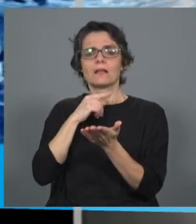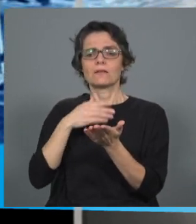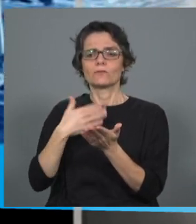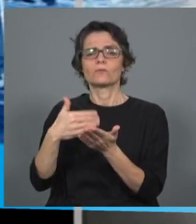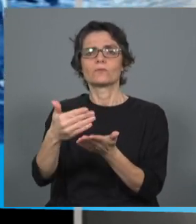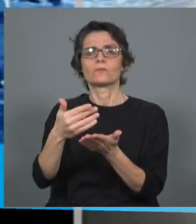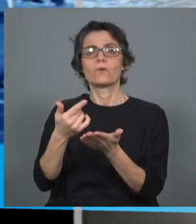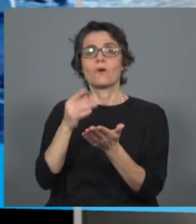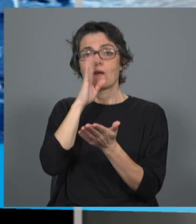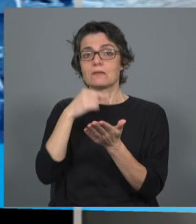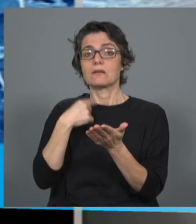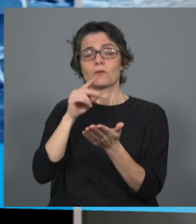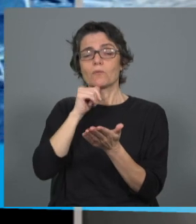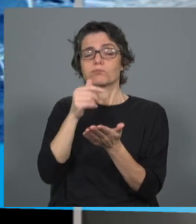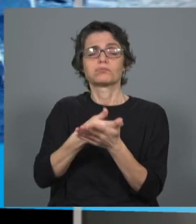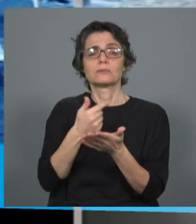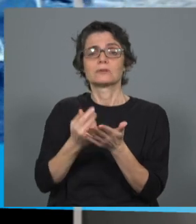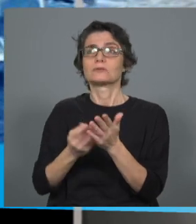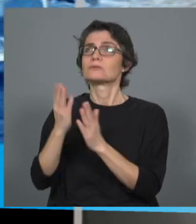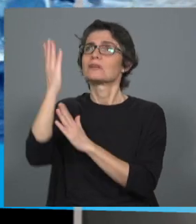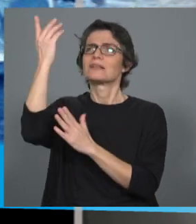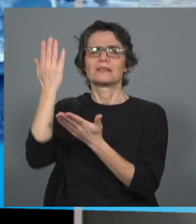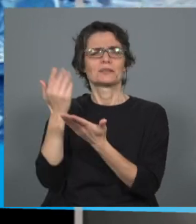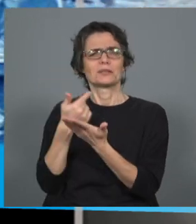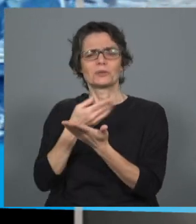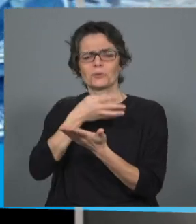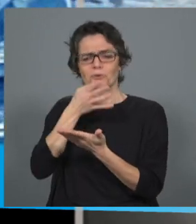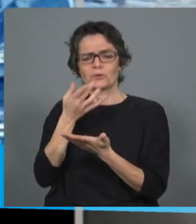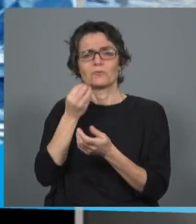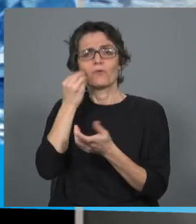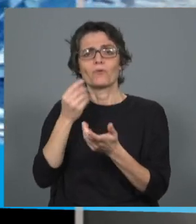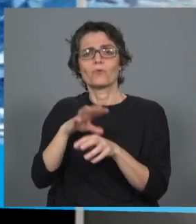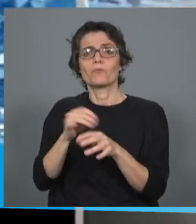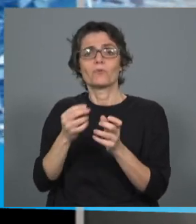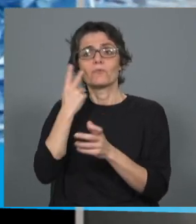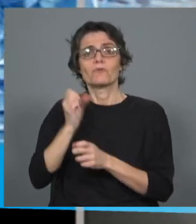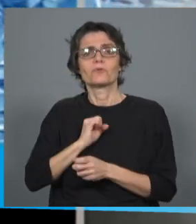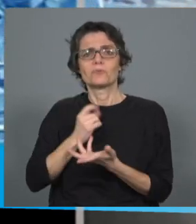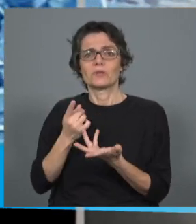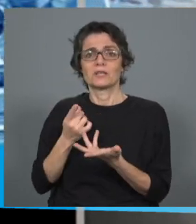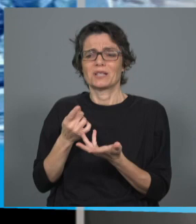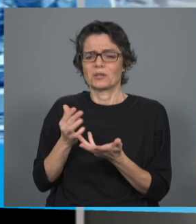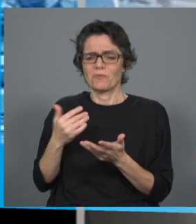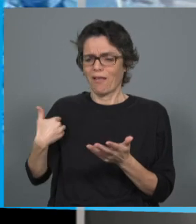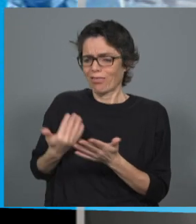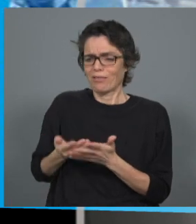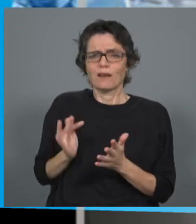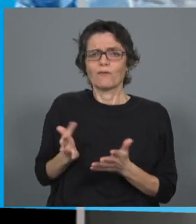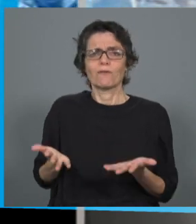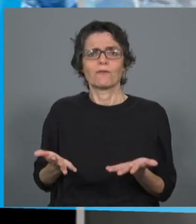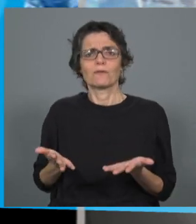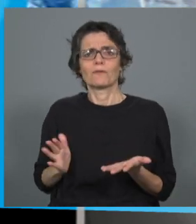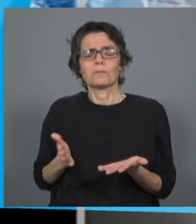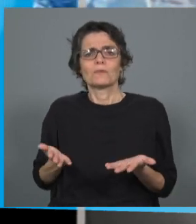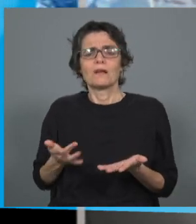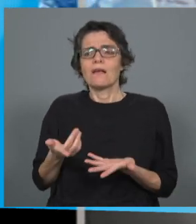vida, tinha-lhe dito, não valeu a pena. Não a vivi bem. E este sentimento fez-me querer aprofundar até questões que